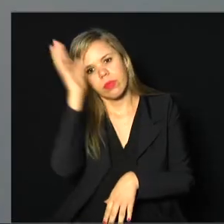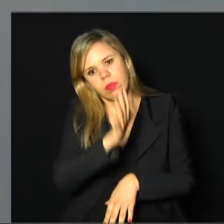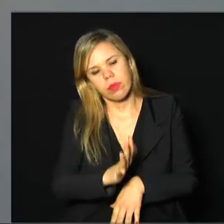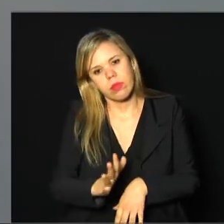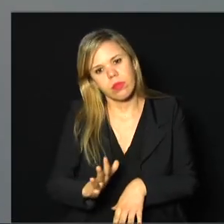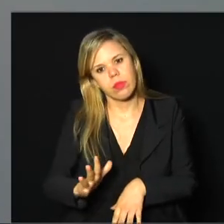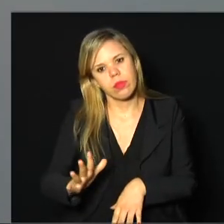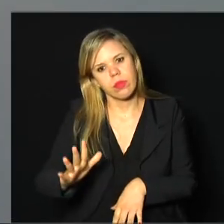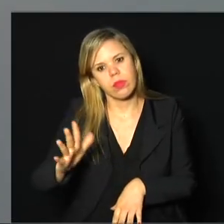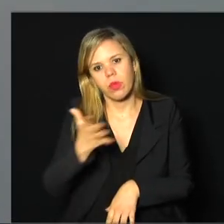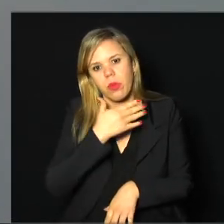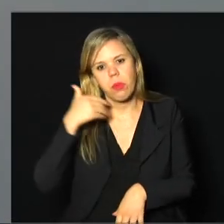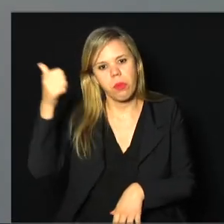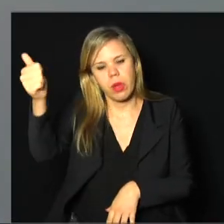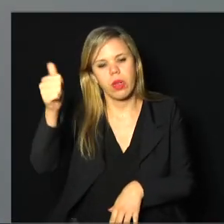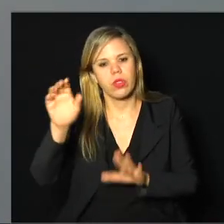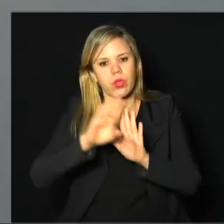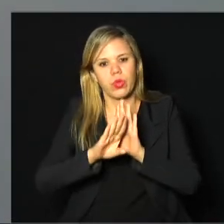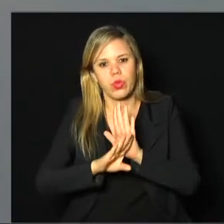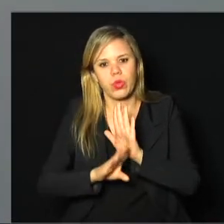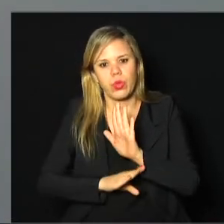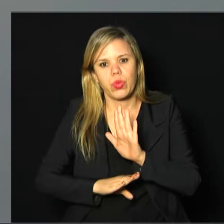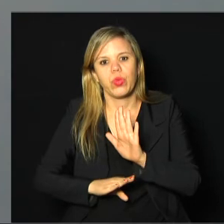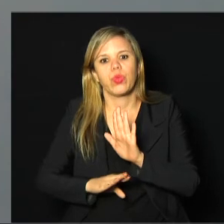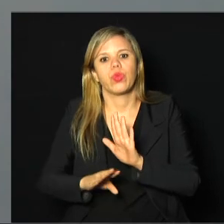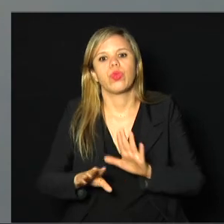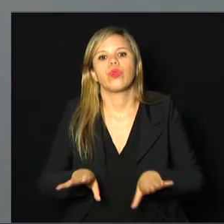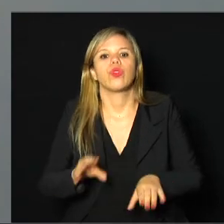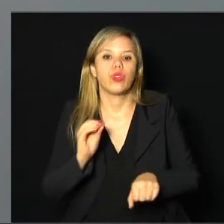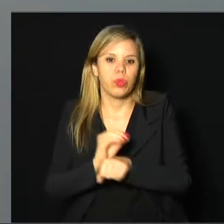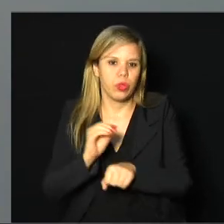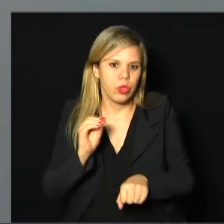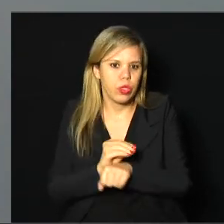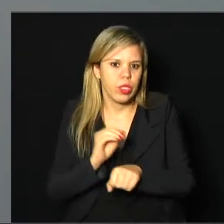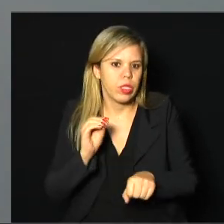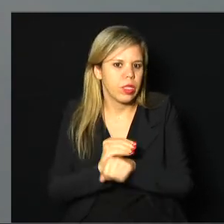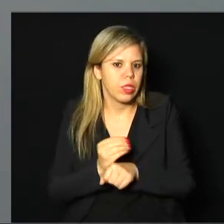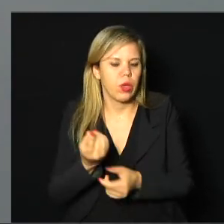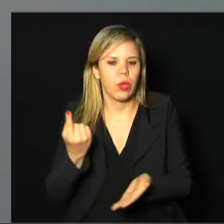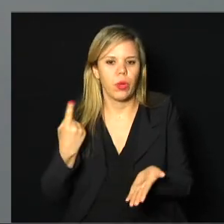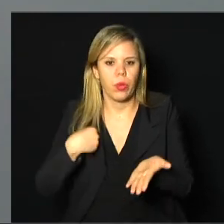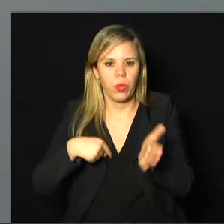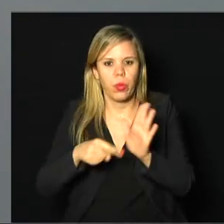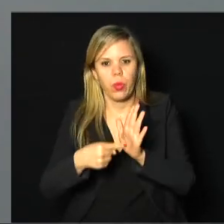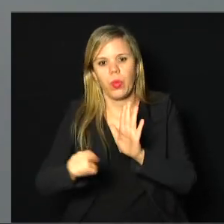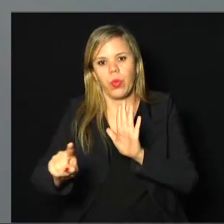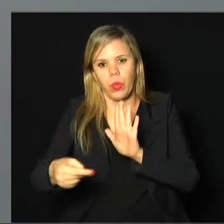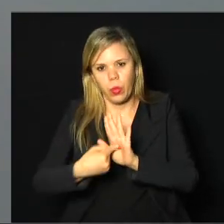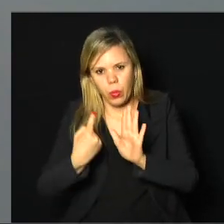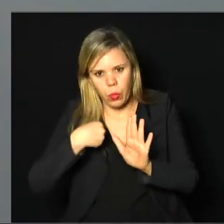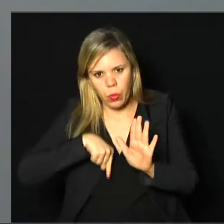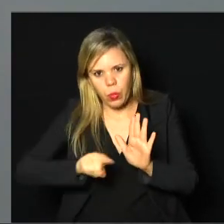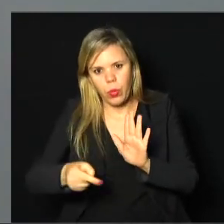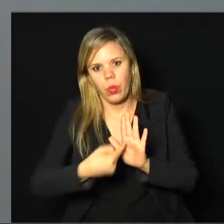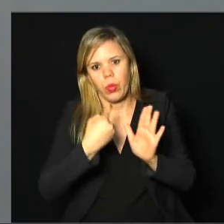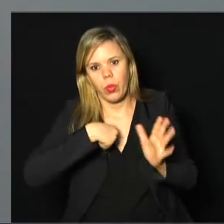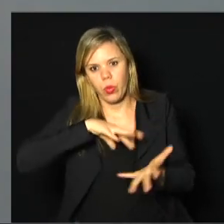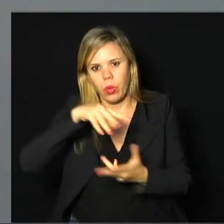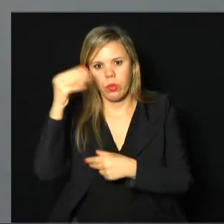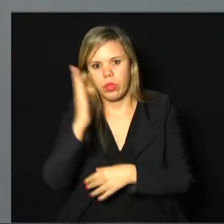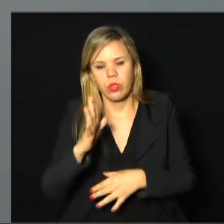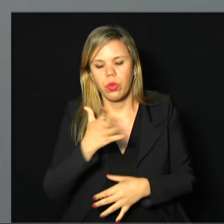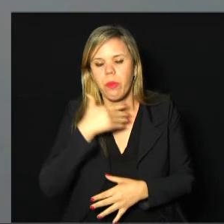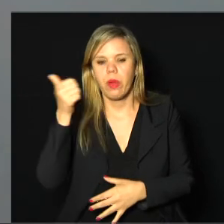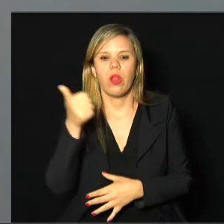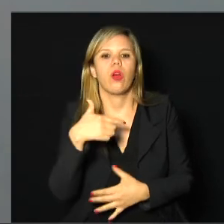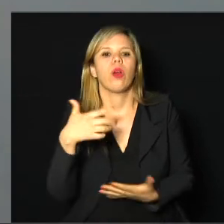no Brasil um dos melhores programas de imunizações públicos de todo o planeta, né? E as pessoas